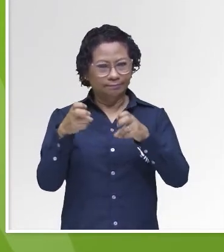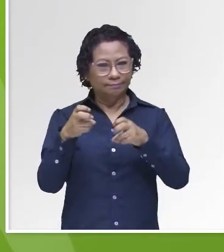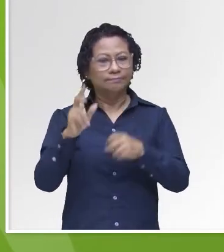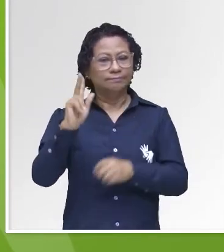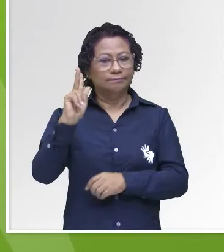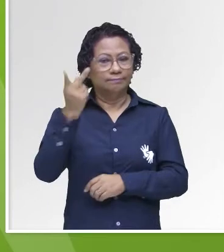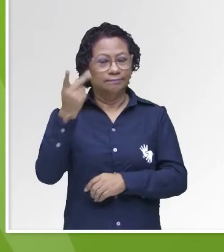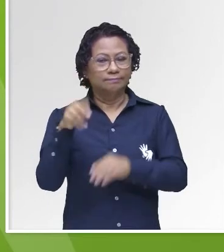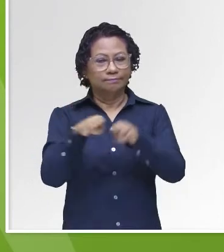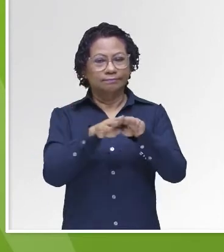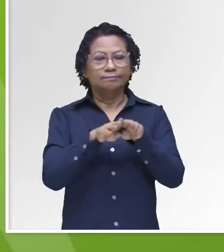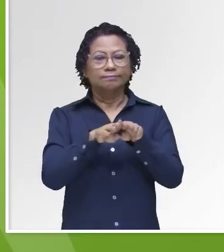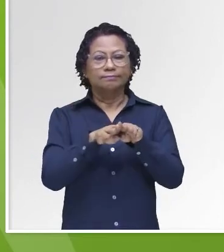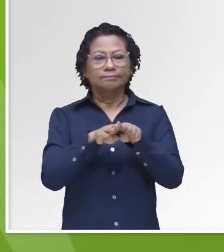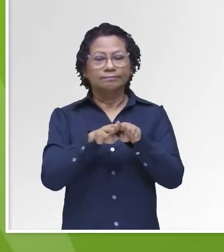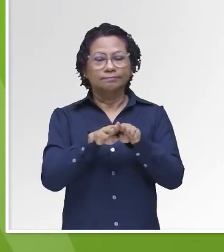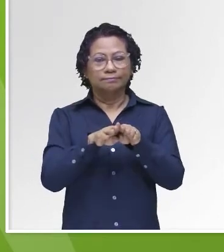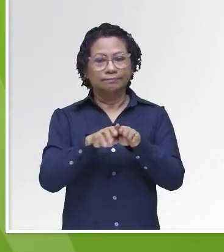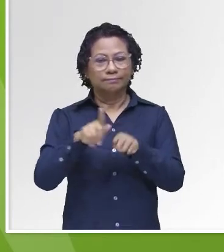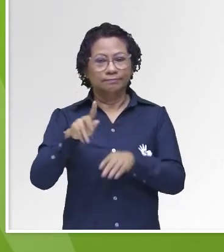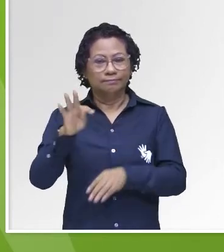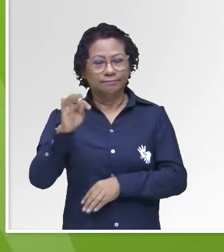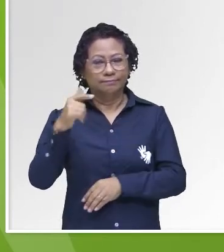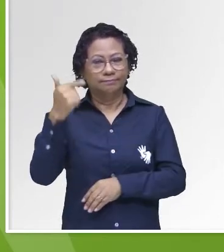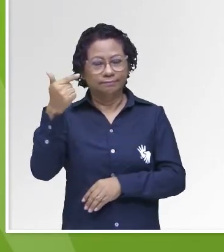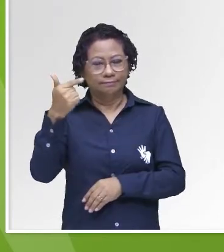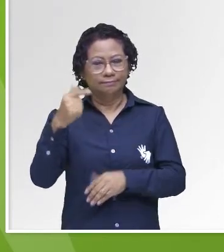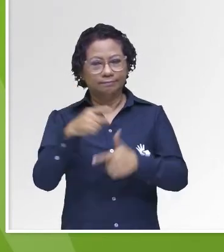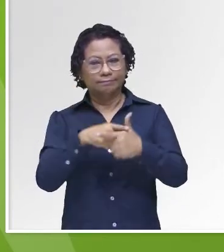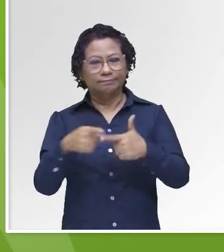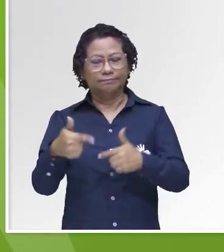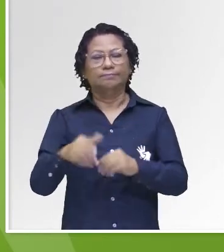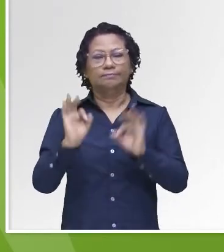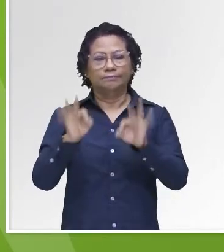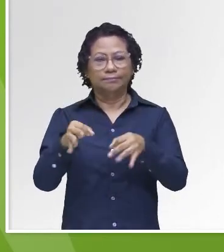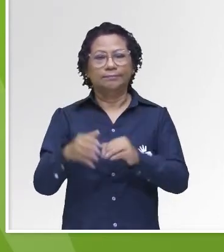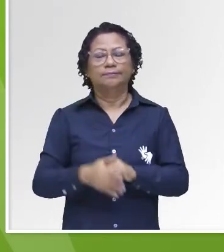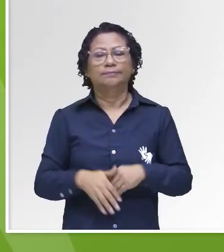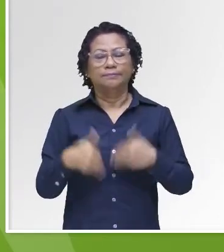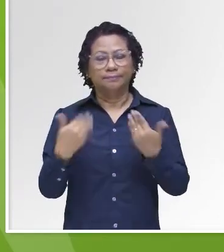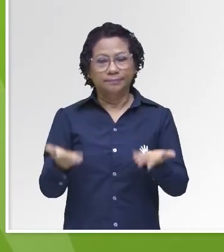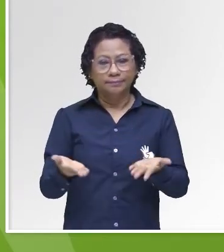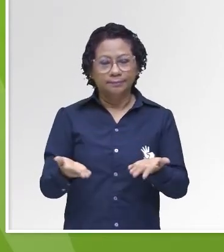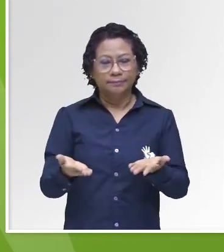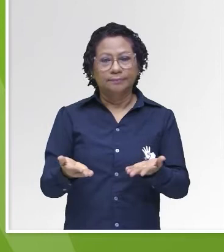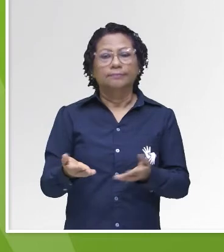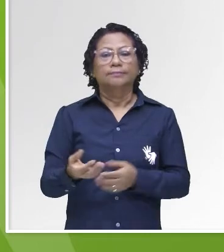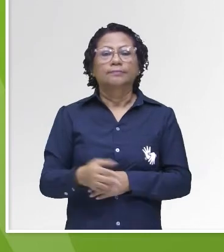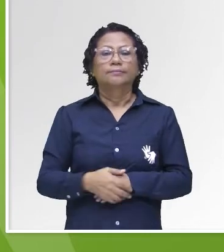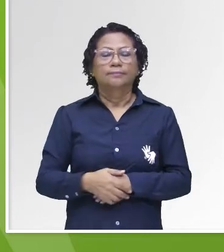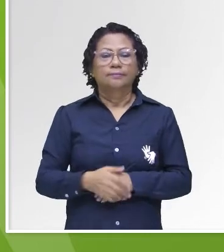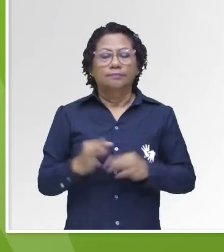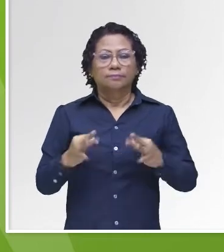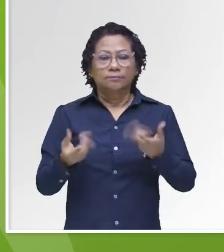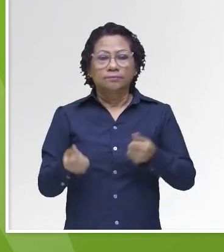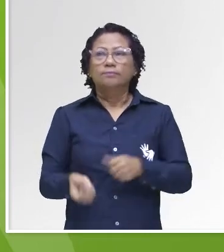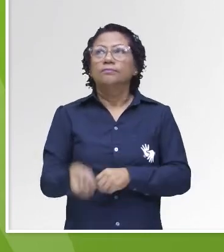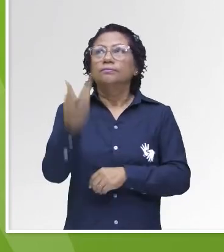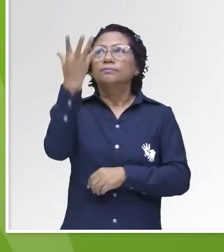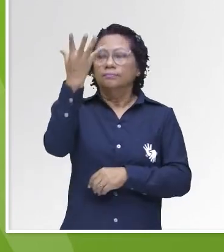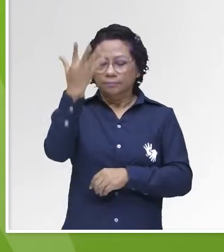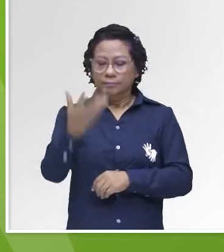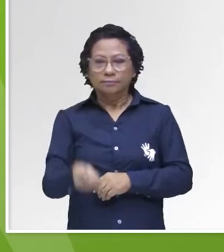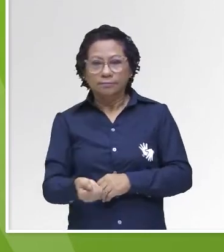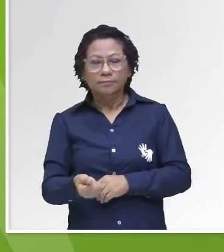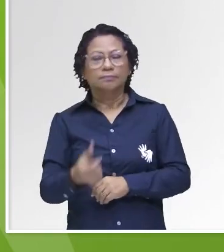Bom, tem aí um panorama geral da queda livre. A queda livre é um movimento uniformemente variado,